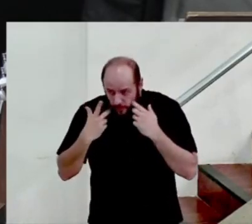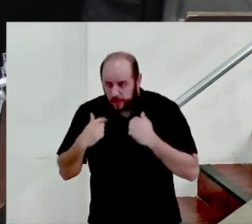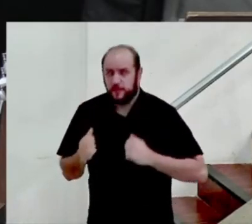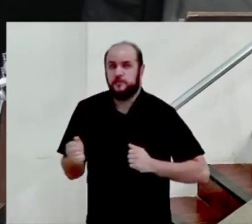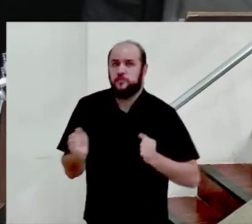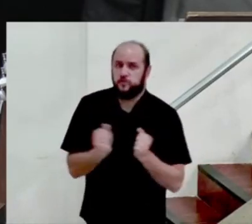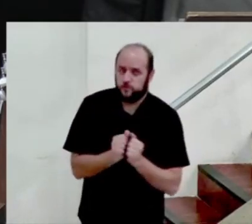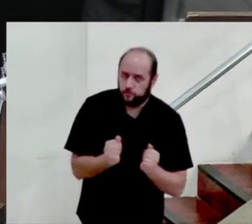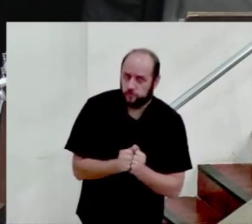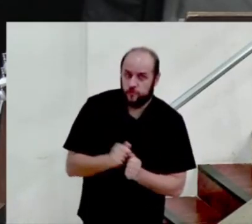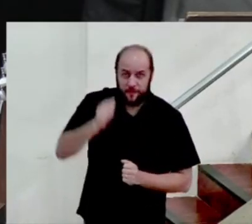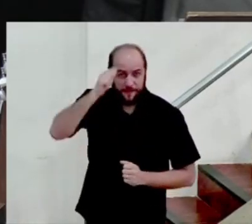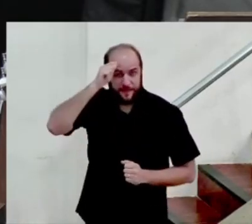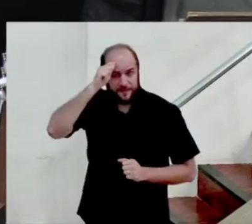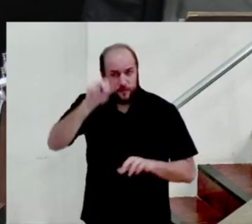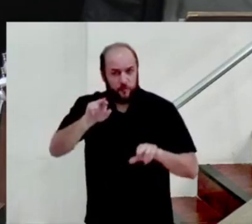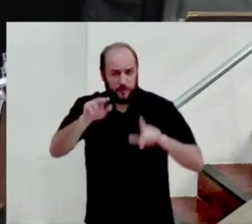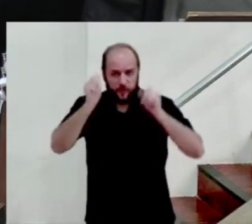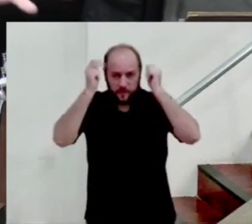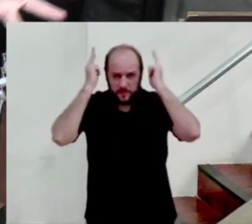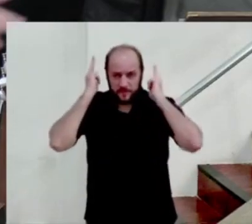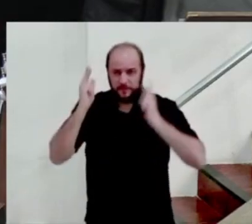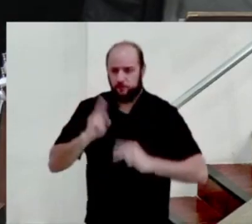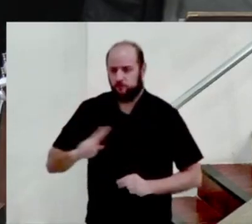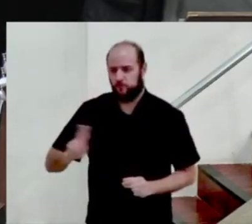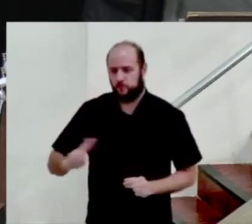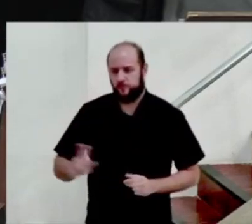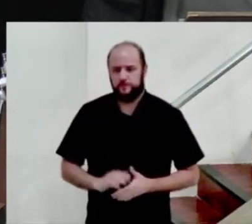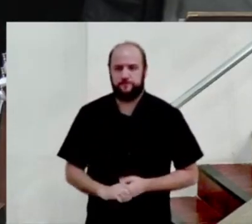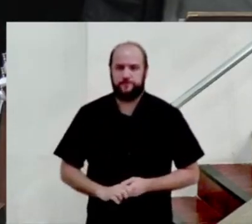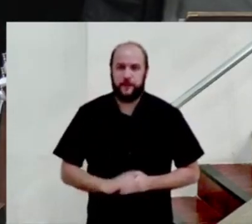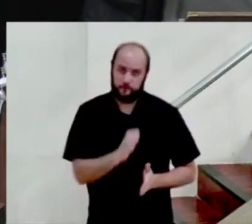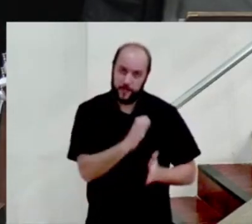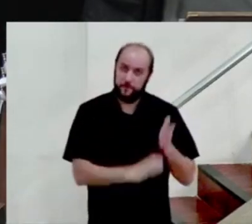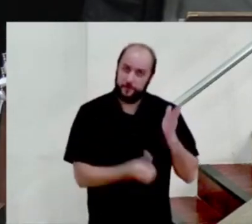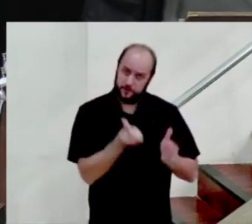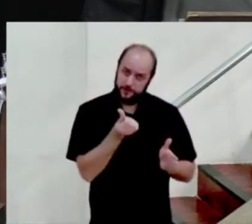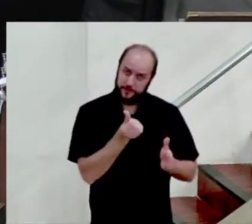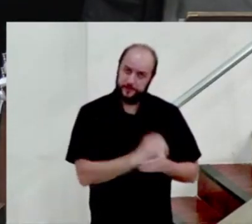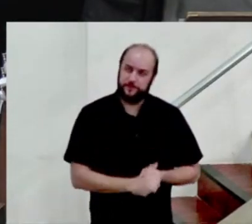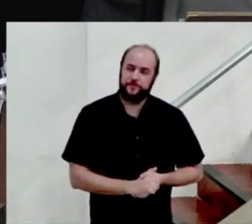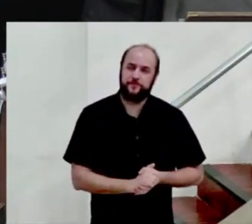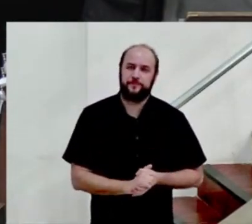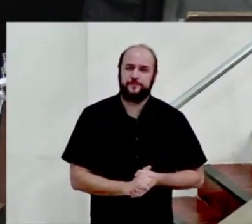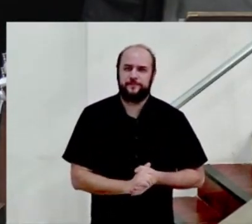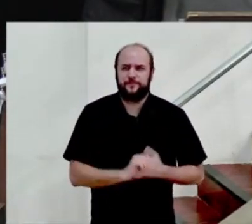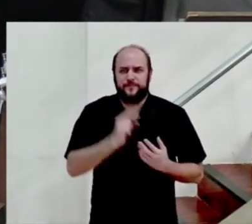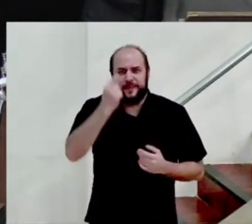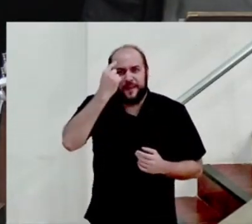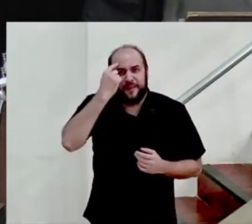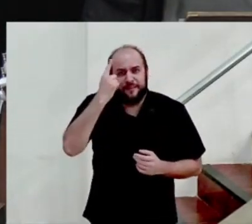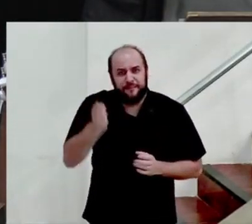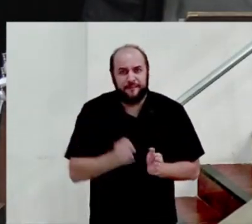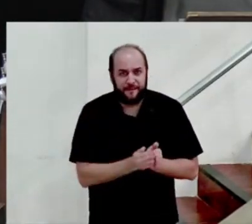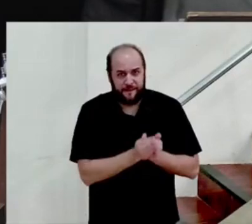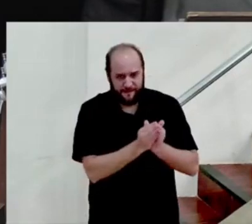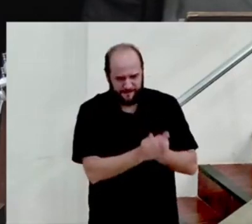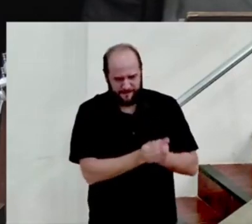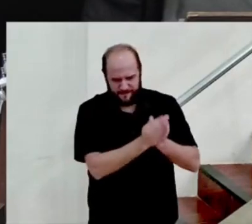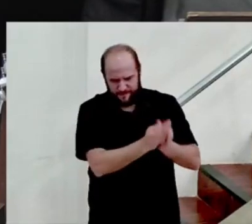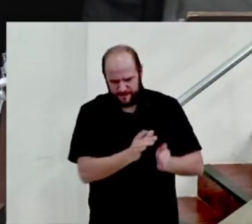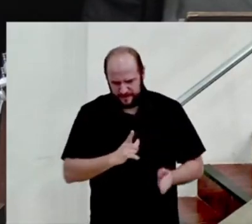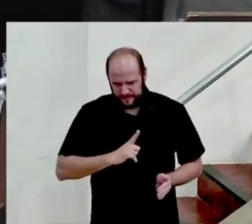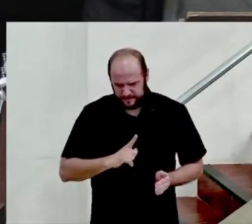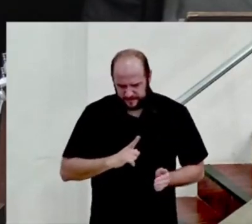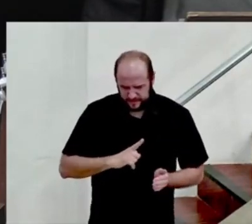os nomeasse. Isso está no capítulo 6. A imagem de que a arca carregaria em si a ideia também